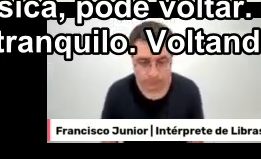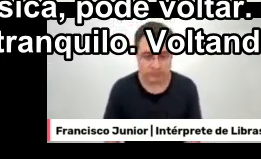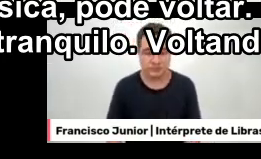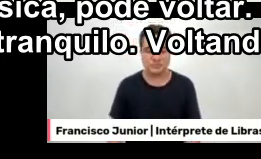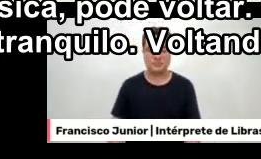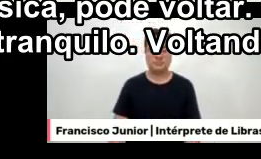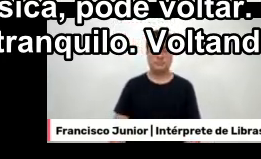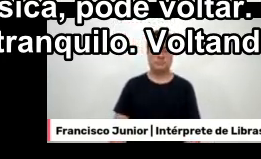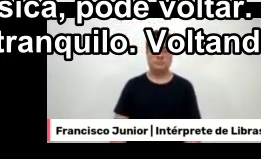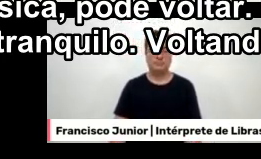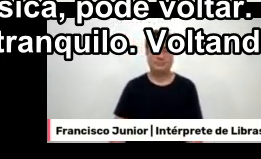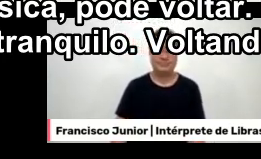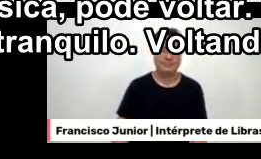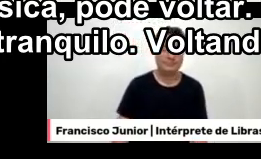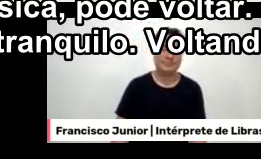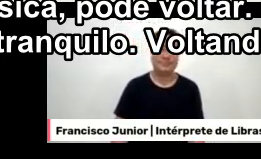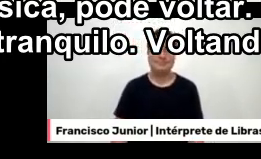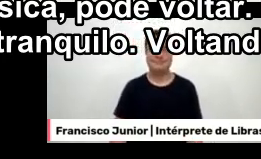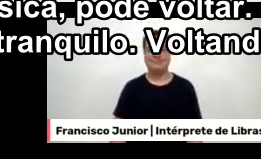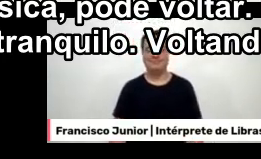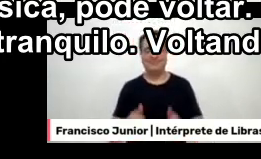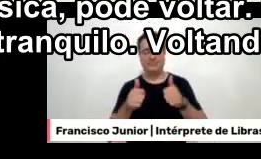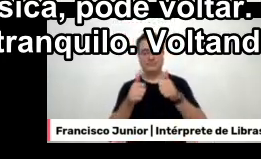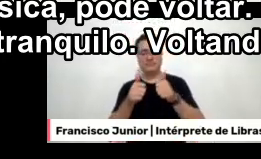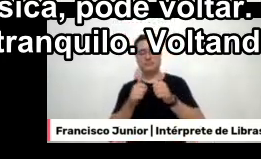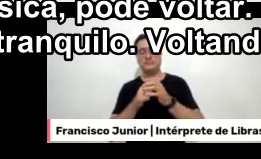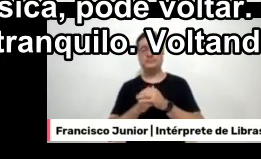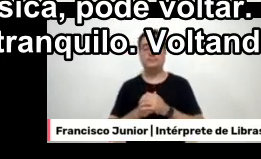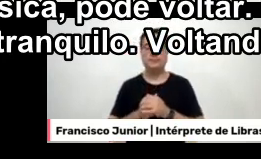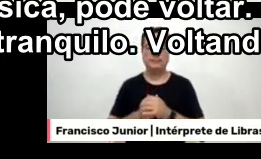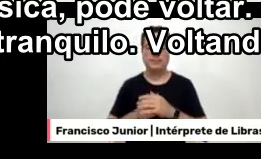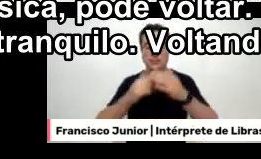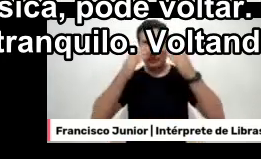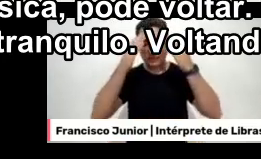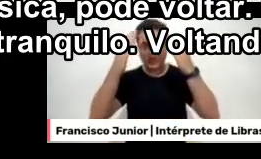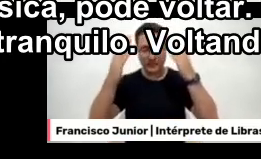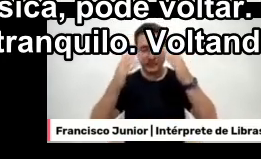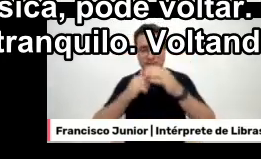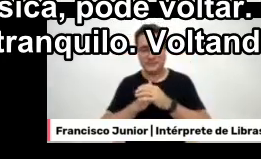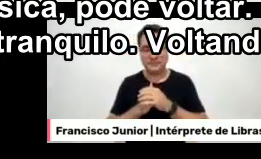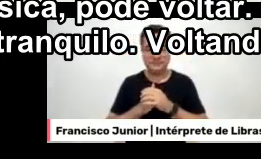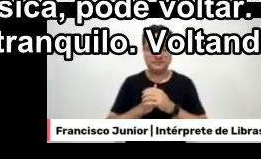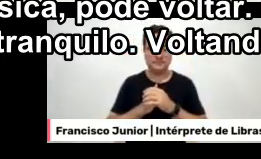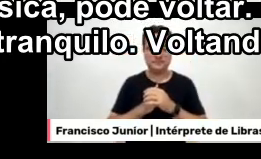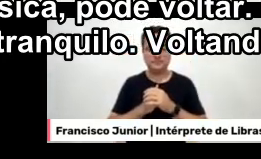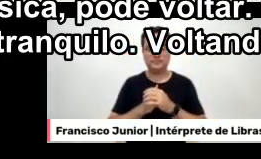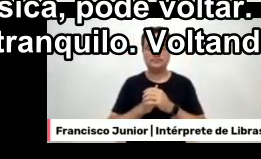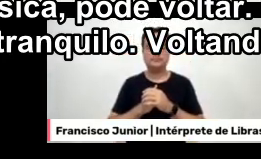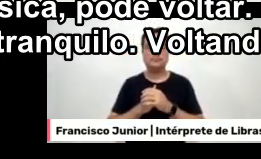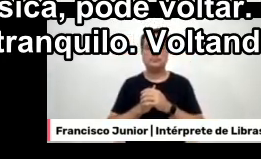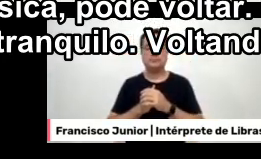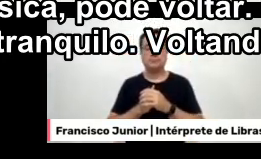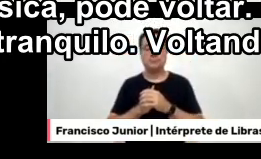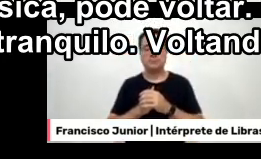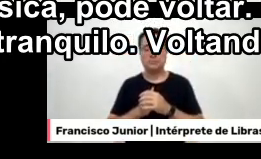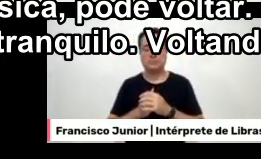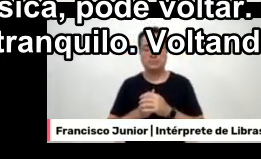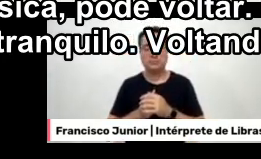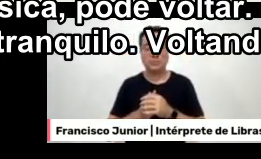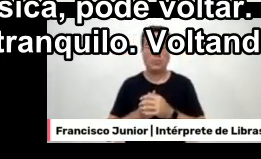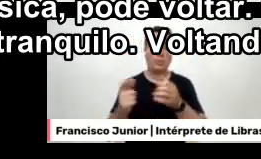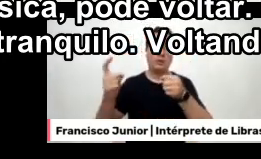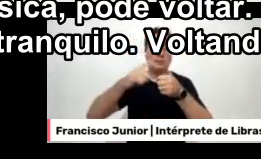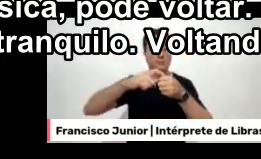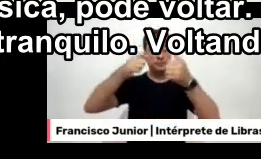pode Oi? voltar. Pode voltar. Show. Desculpa Obrigada, mais tá? uma vez, imagina. Não, tranquilo. Voltando